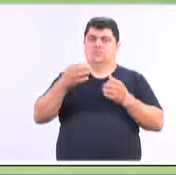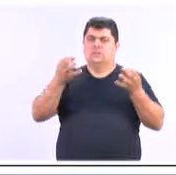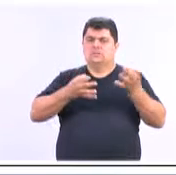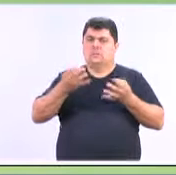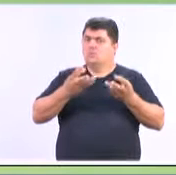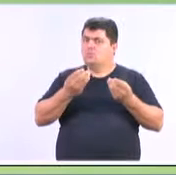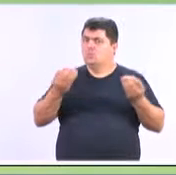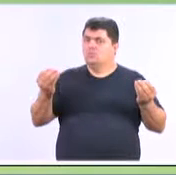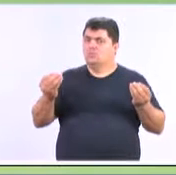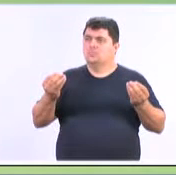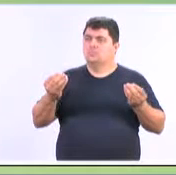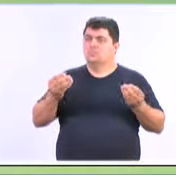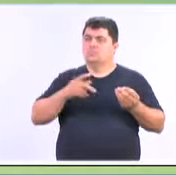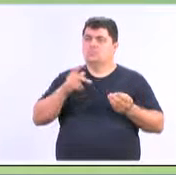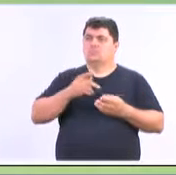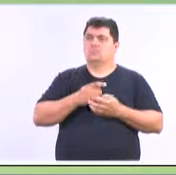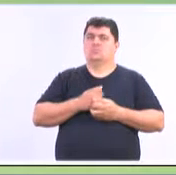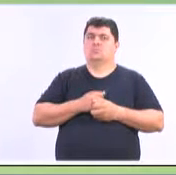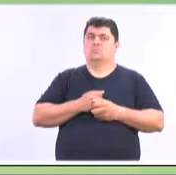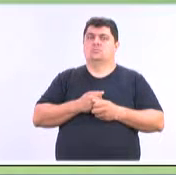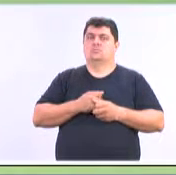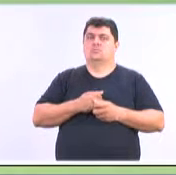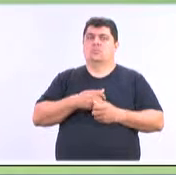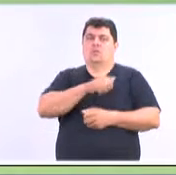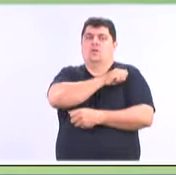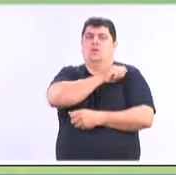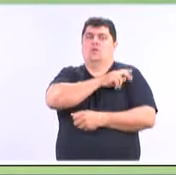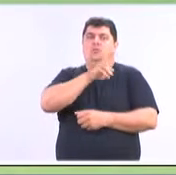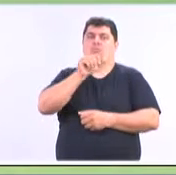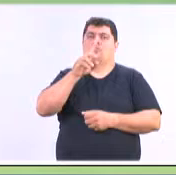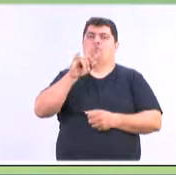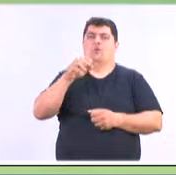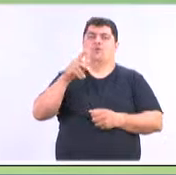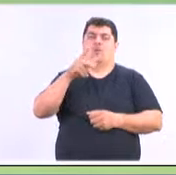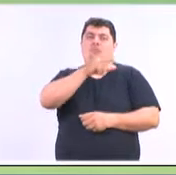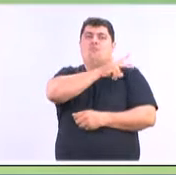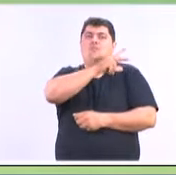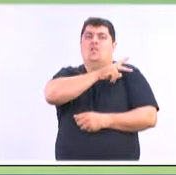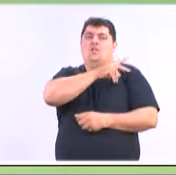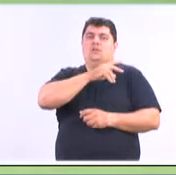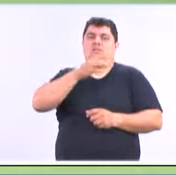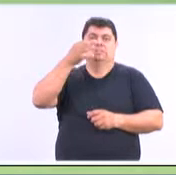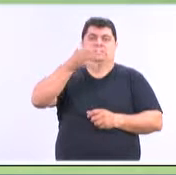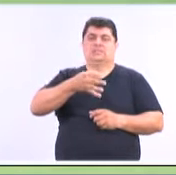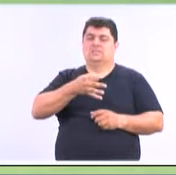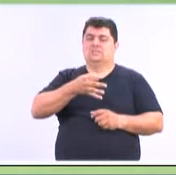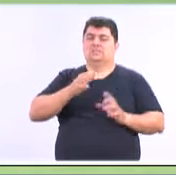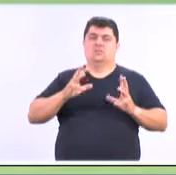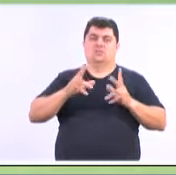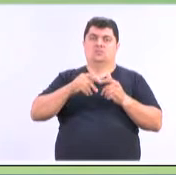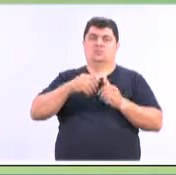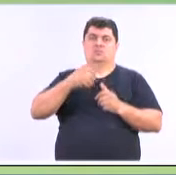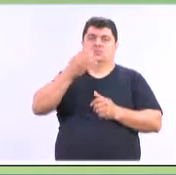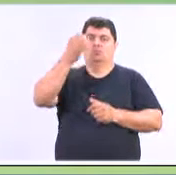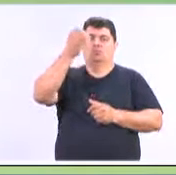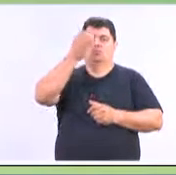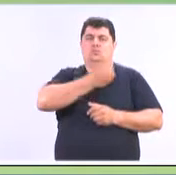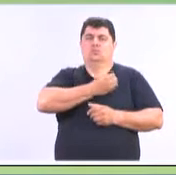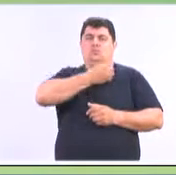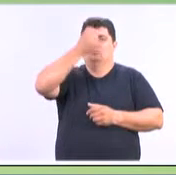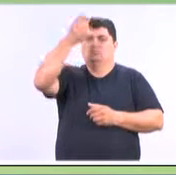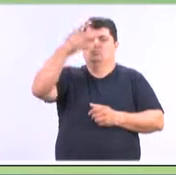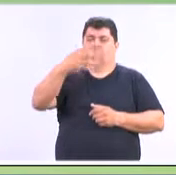professora? Professor, o aluno Wanderson está de parabéns, do Polo de Vilhena, acertou toda a sequência de números, não errou